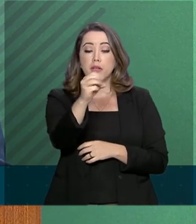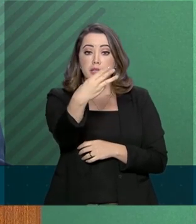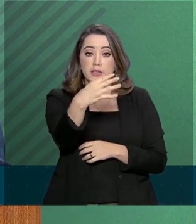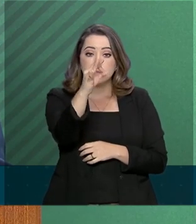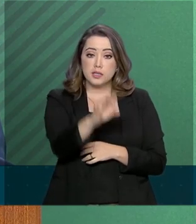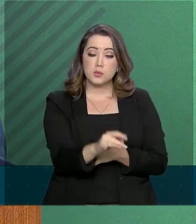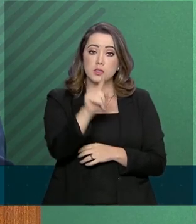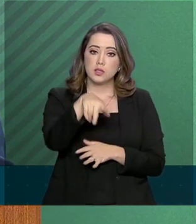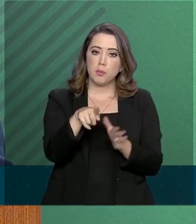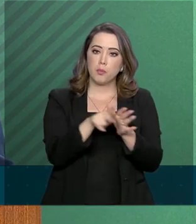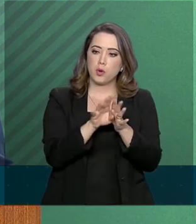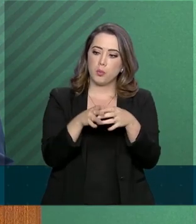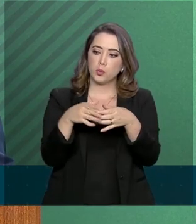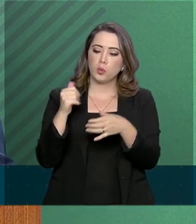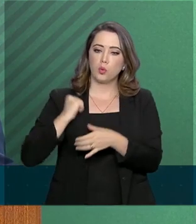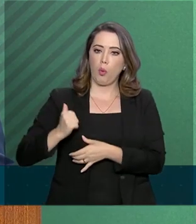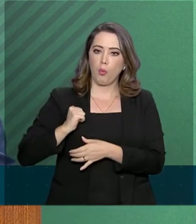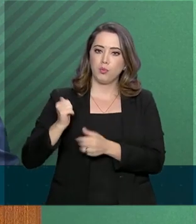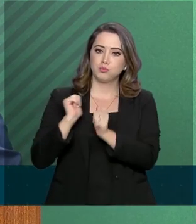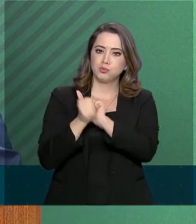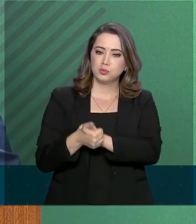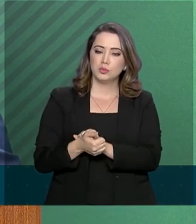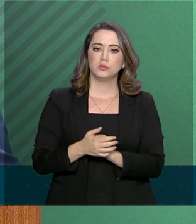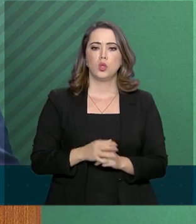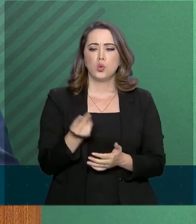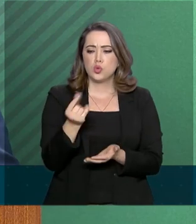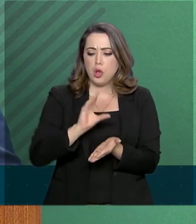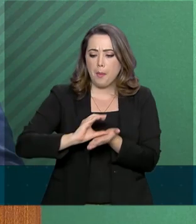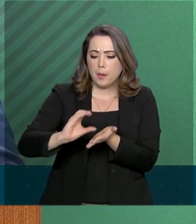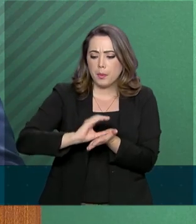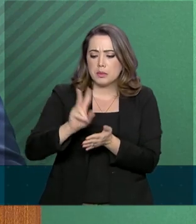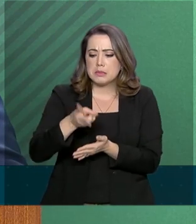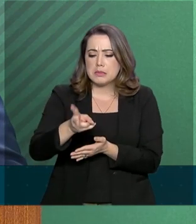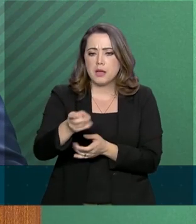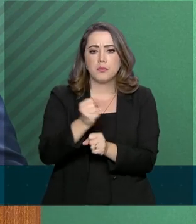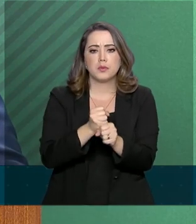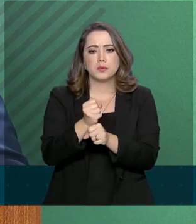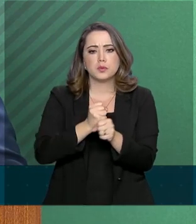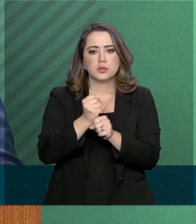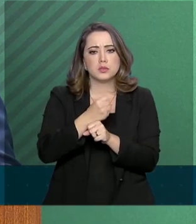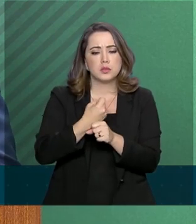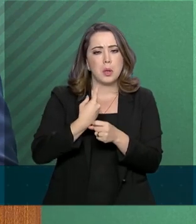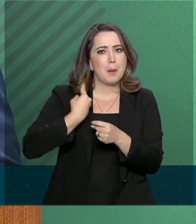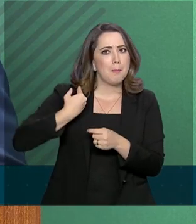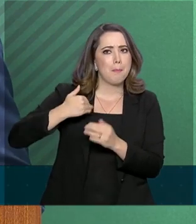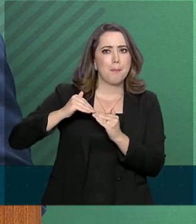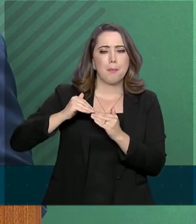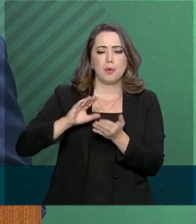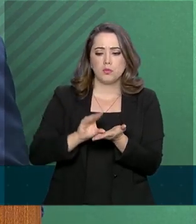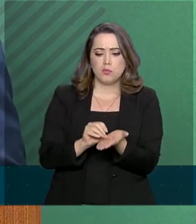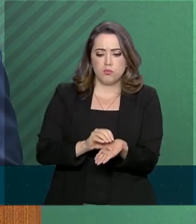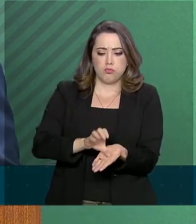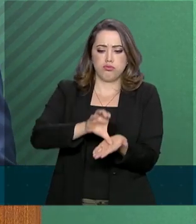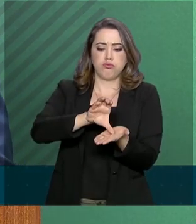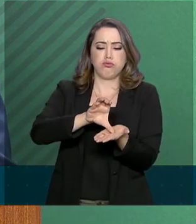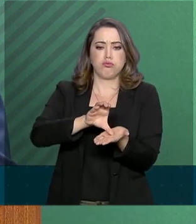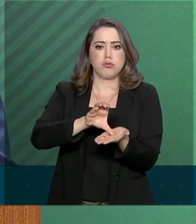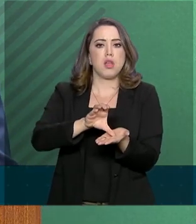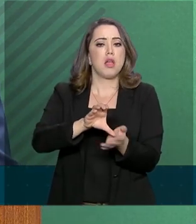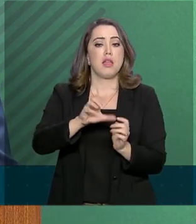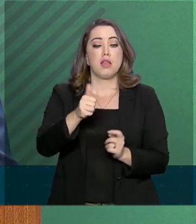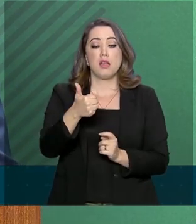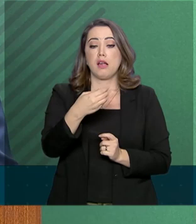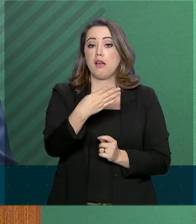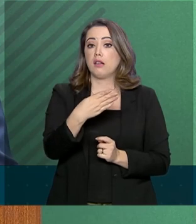bolsistas o investimento anual nesses atletas o ultrapassa a casa dos 14 milhões de